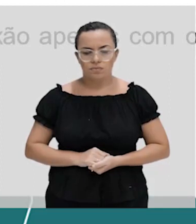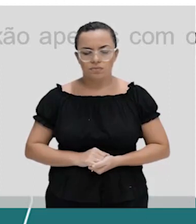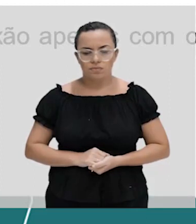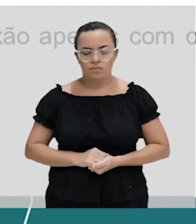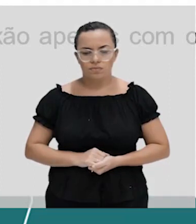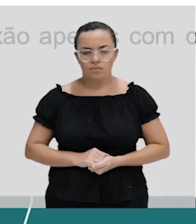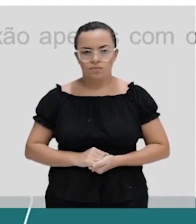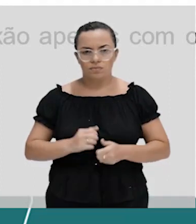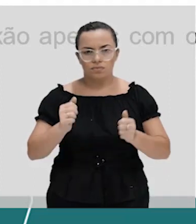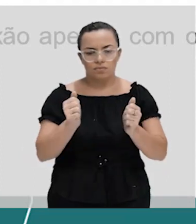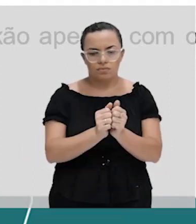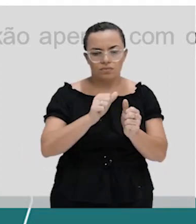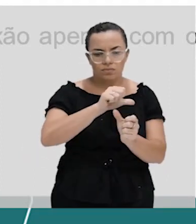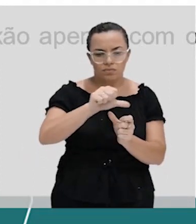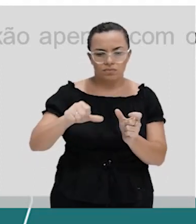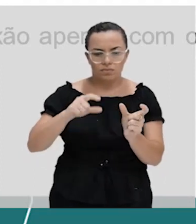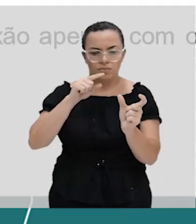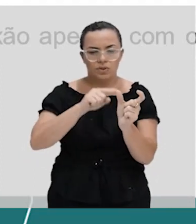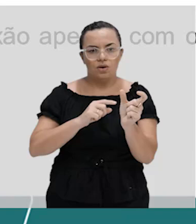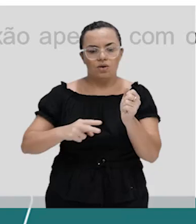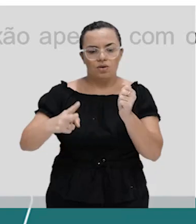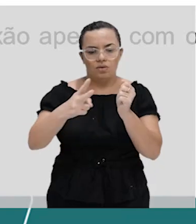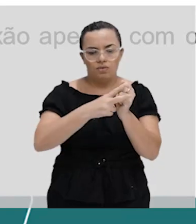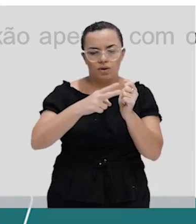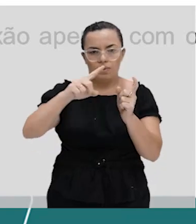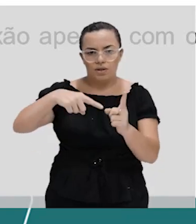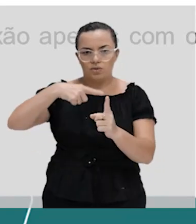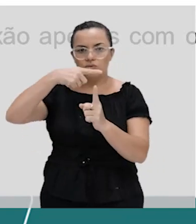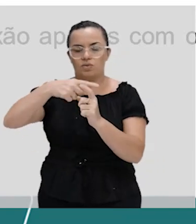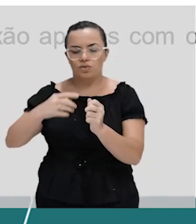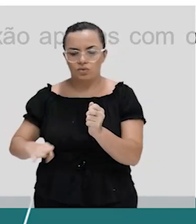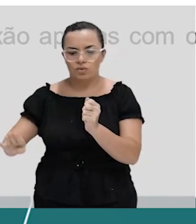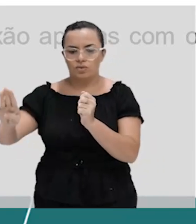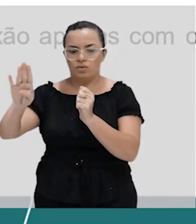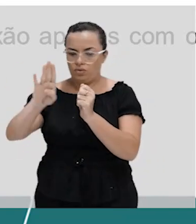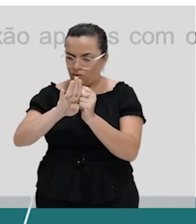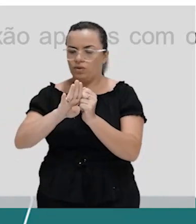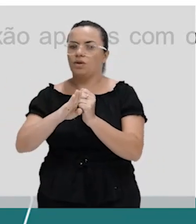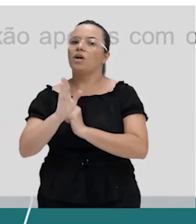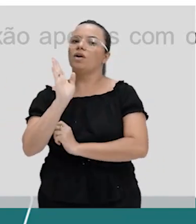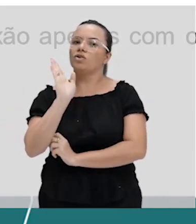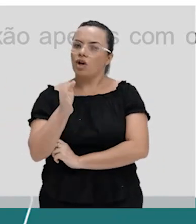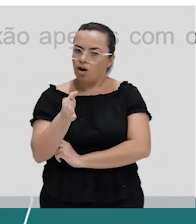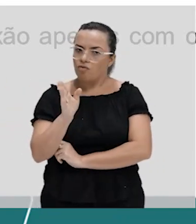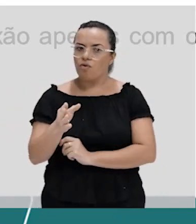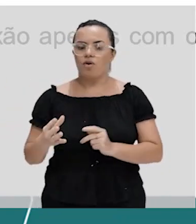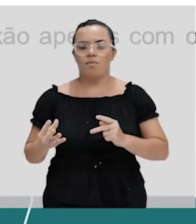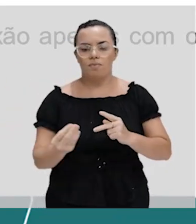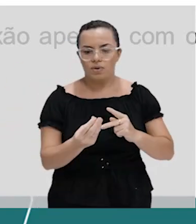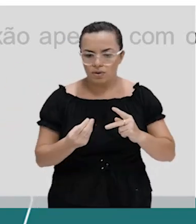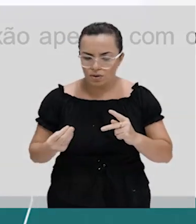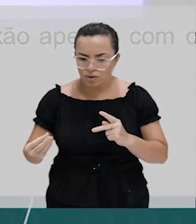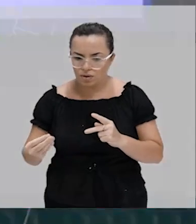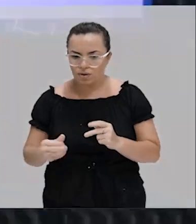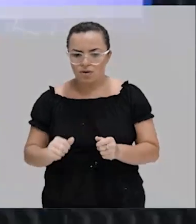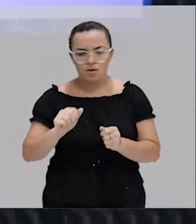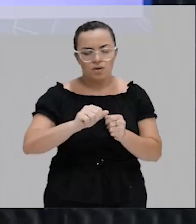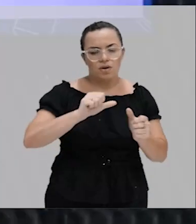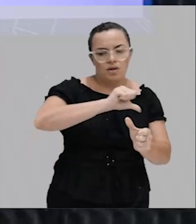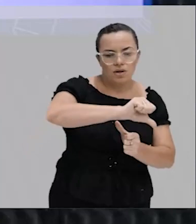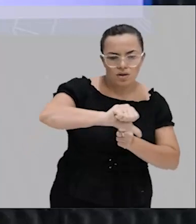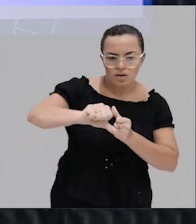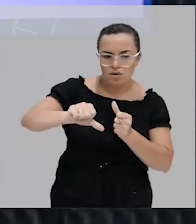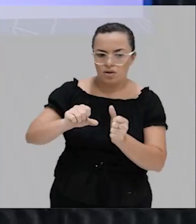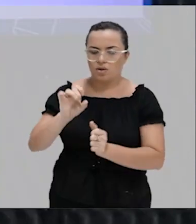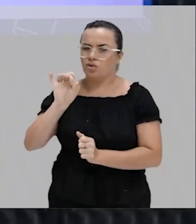o composto verbo, substantivo composto com verbo, mais substantivo já for plural, faz-se a flexão apenas com